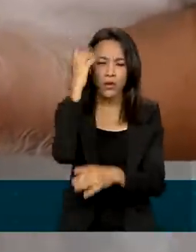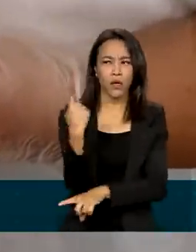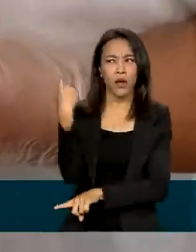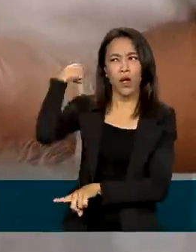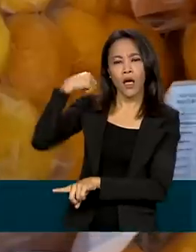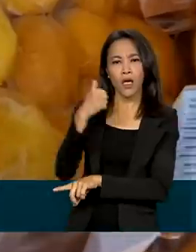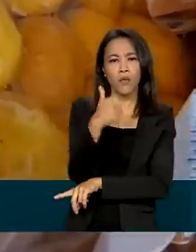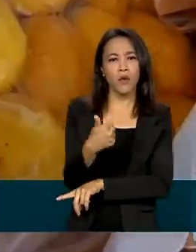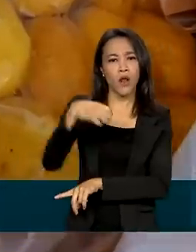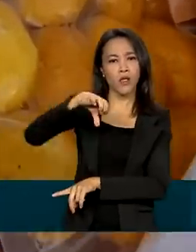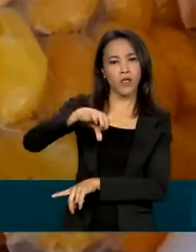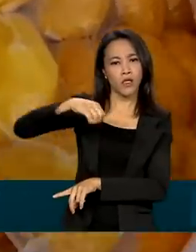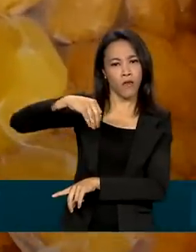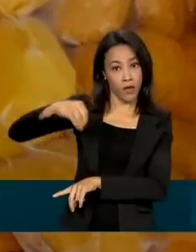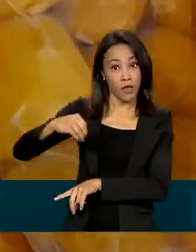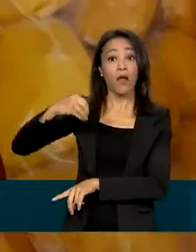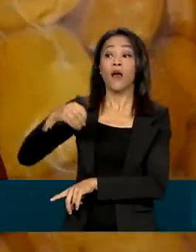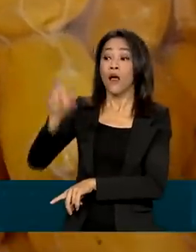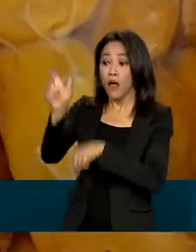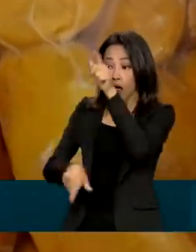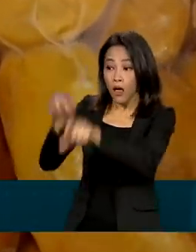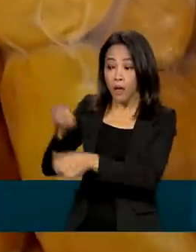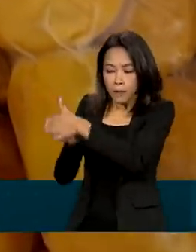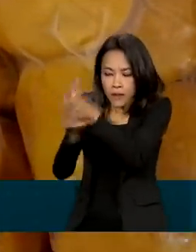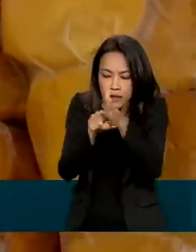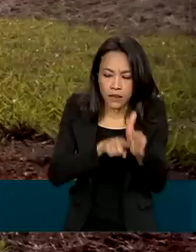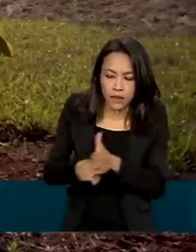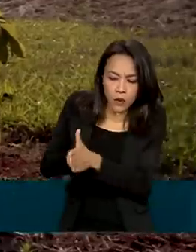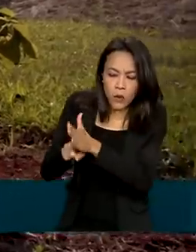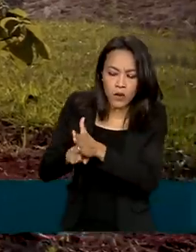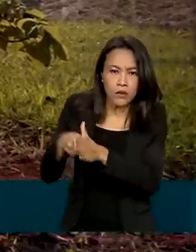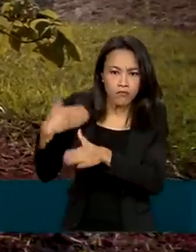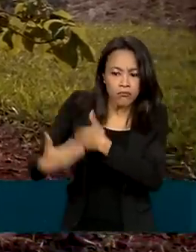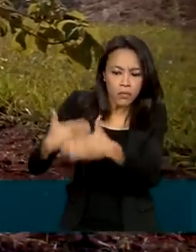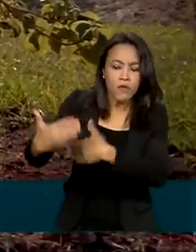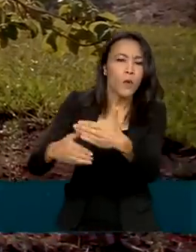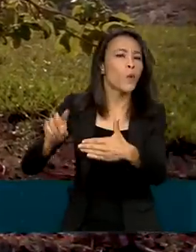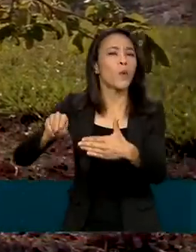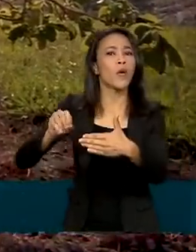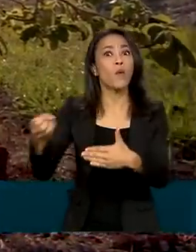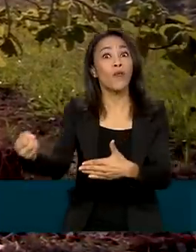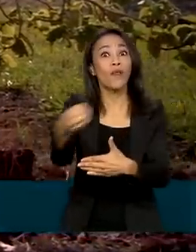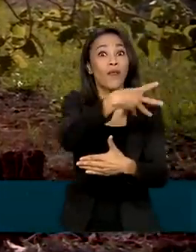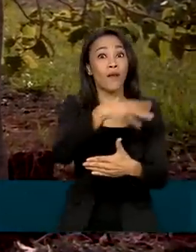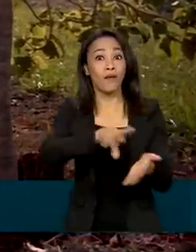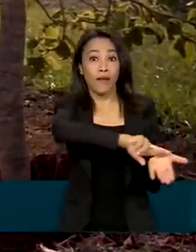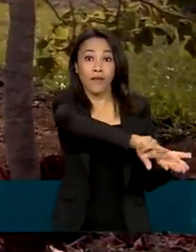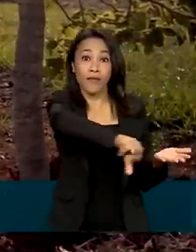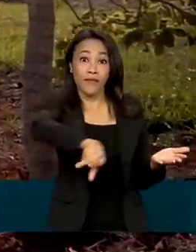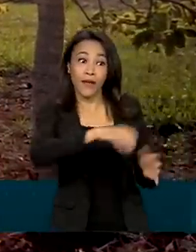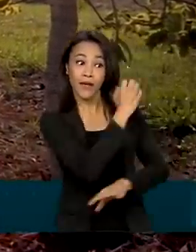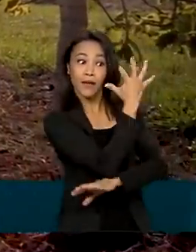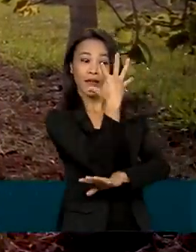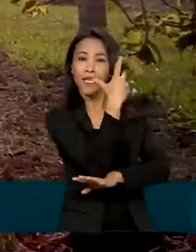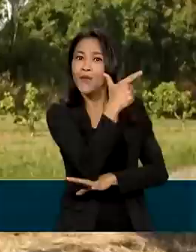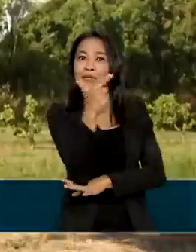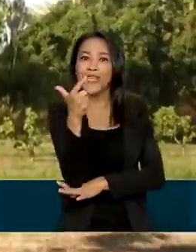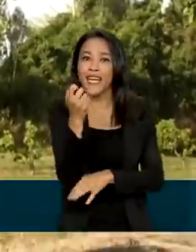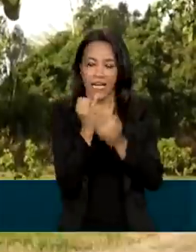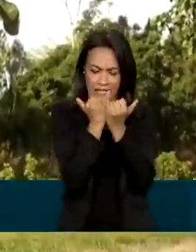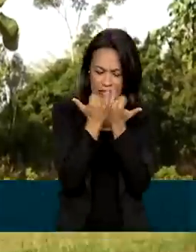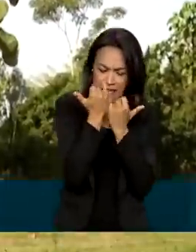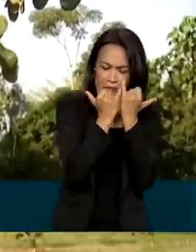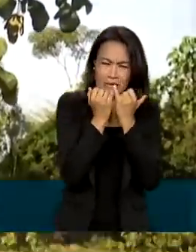1990 pesquisadores desenvolveram também uma nova variedade de pequi sem espinhos